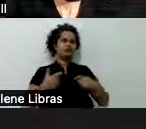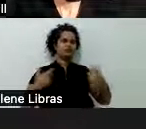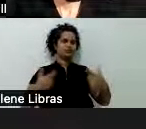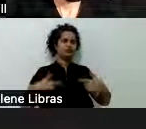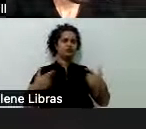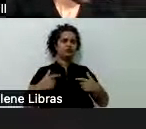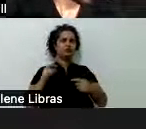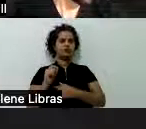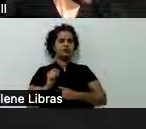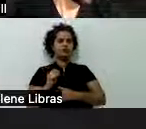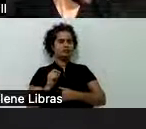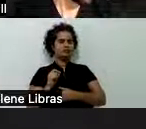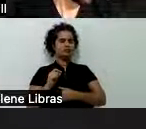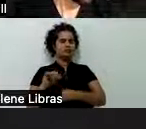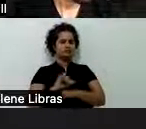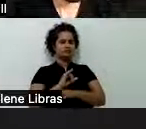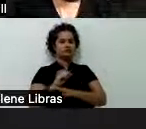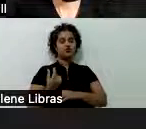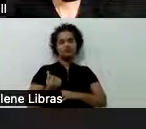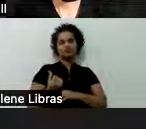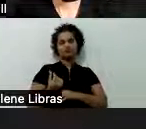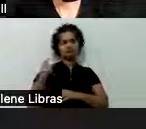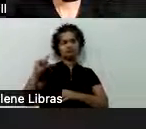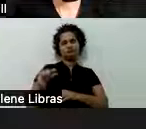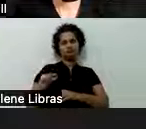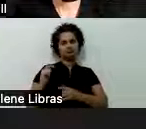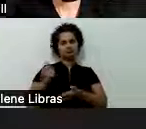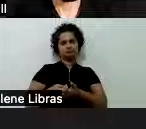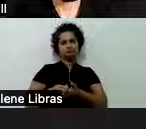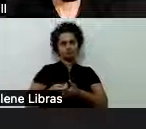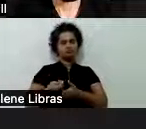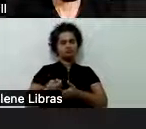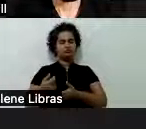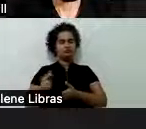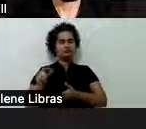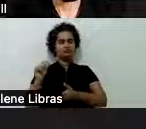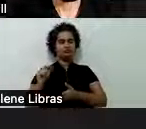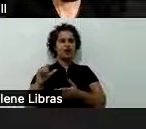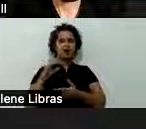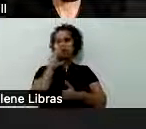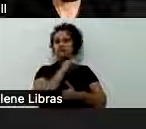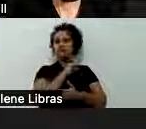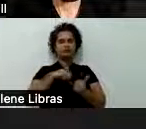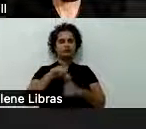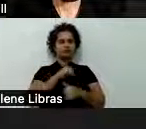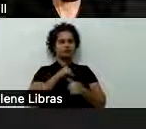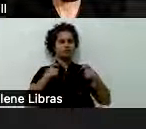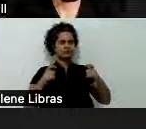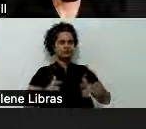recebesse uma intervenção de baixo custo, uma rápida transformação física,